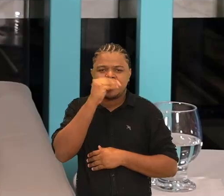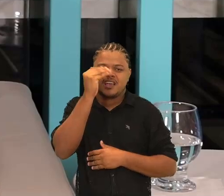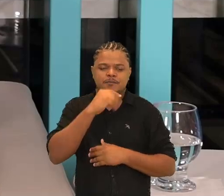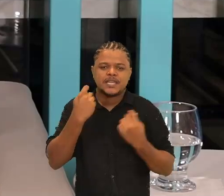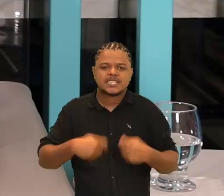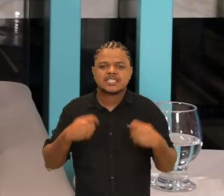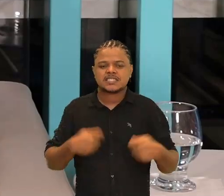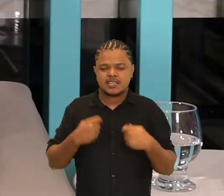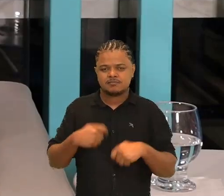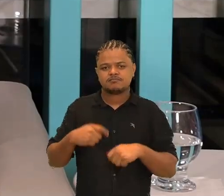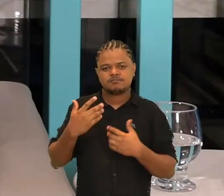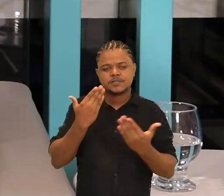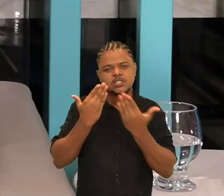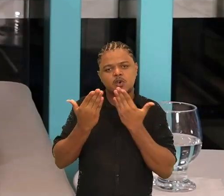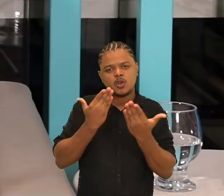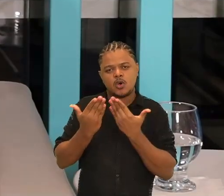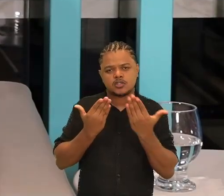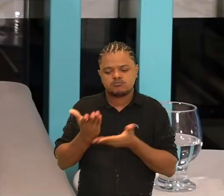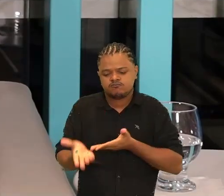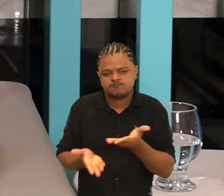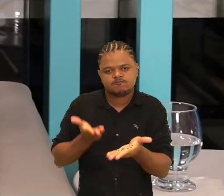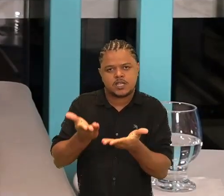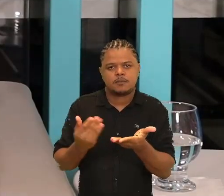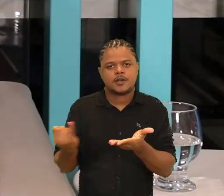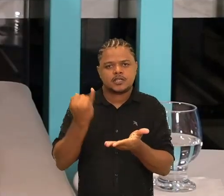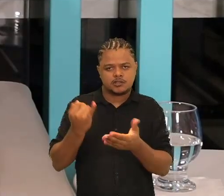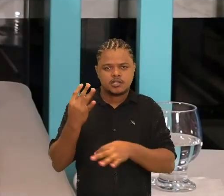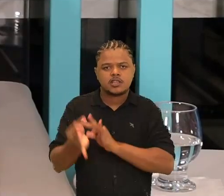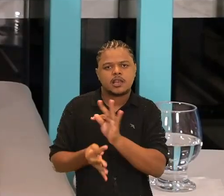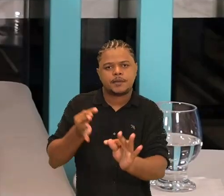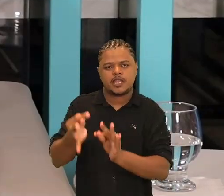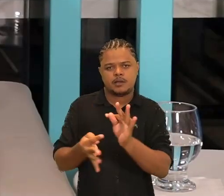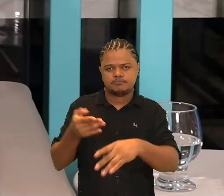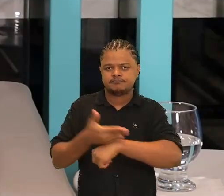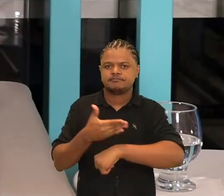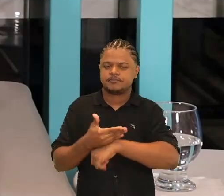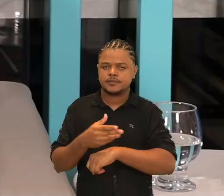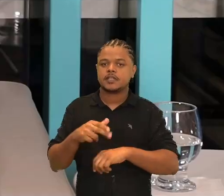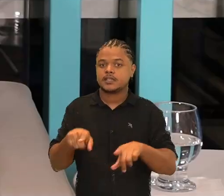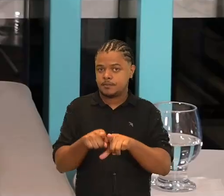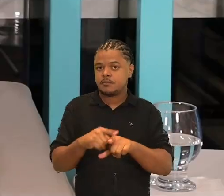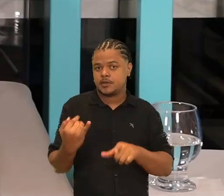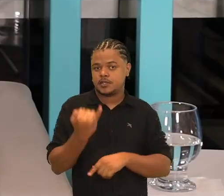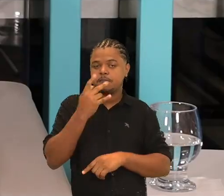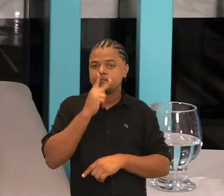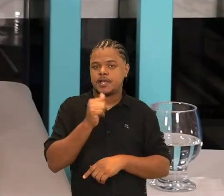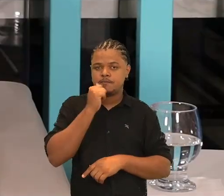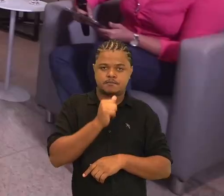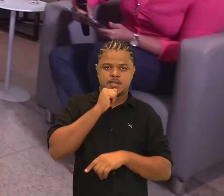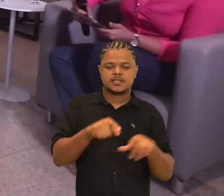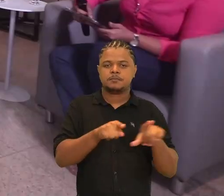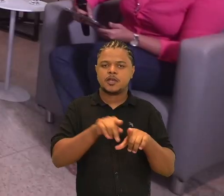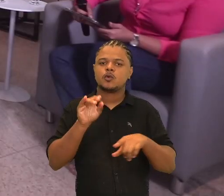gente fala da importância dos filhos estarem nas terapias, mas também é importante que os pais, os cuidadores estejam em terapia, que